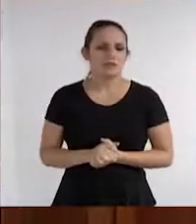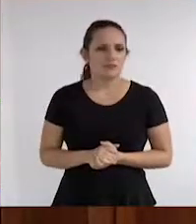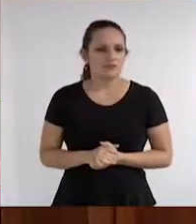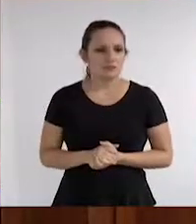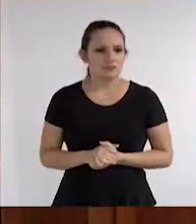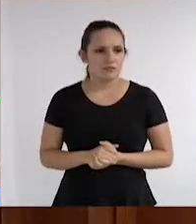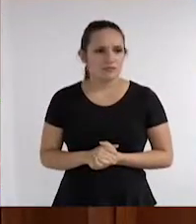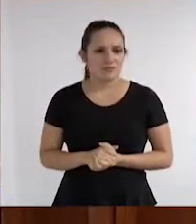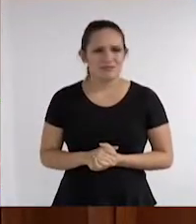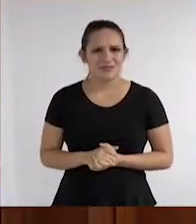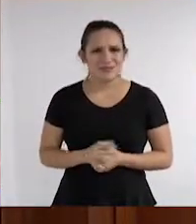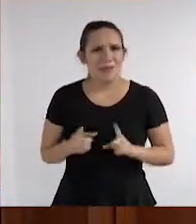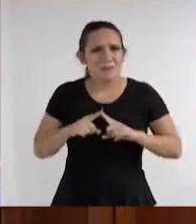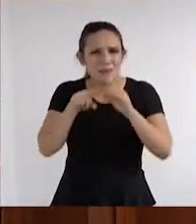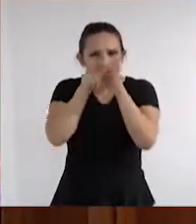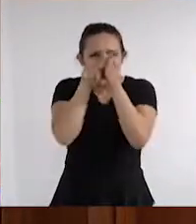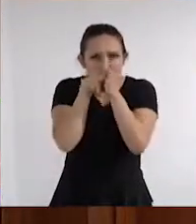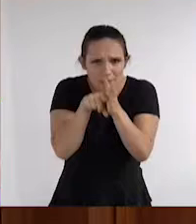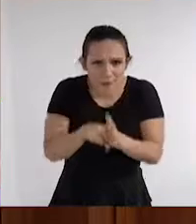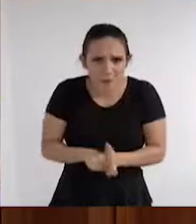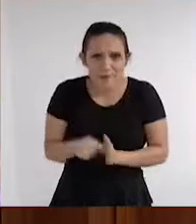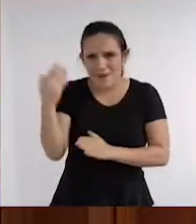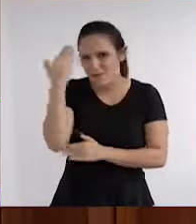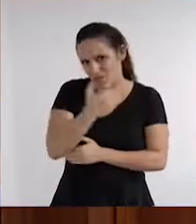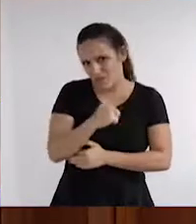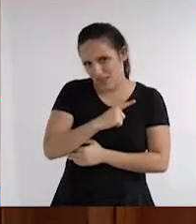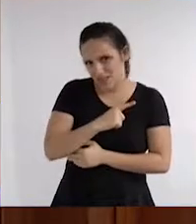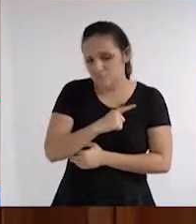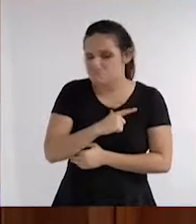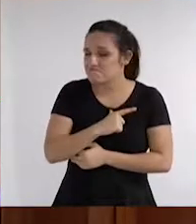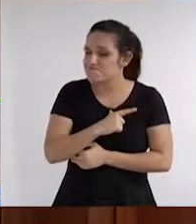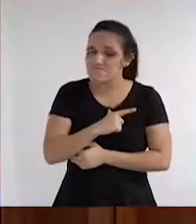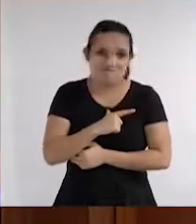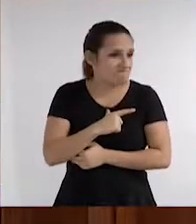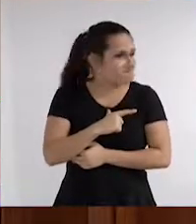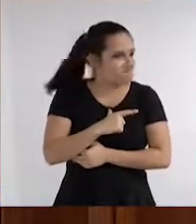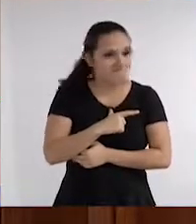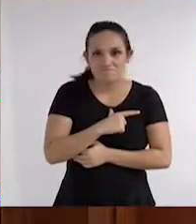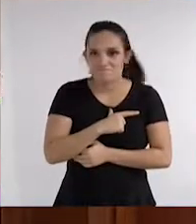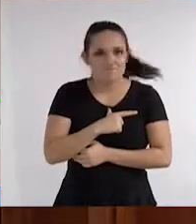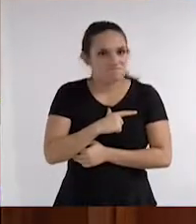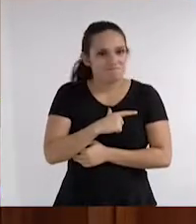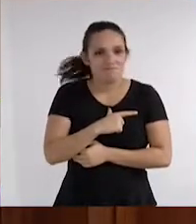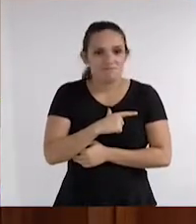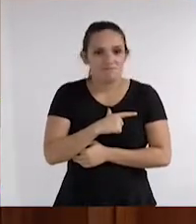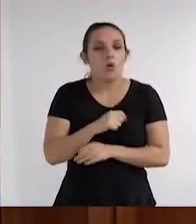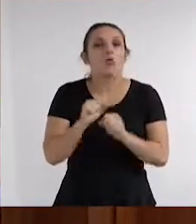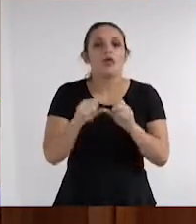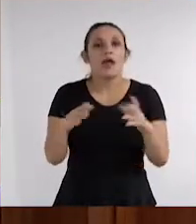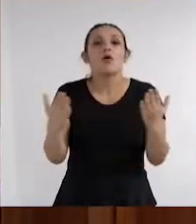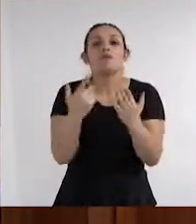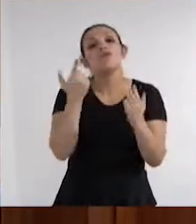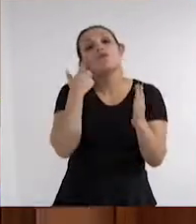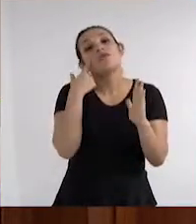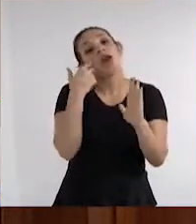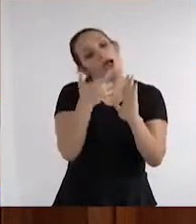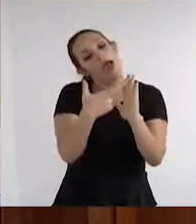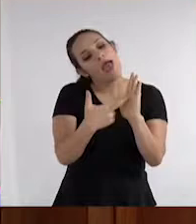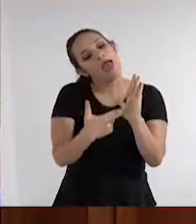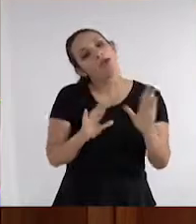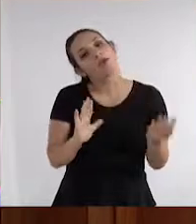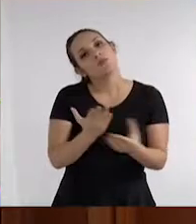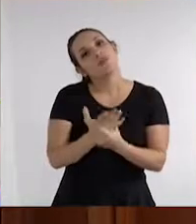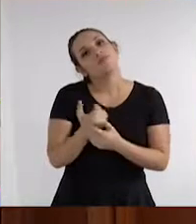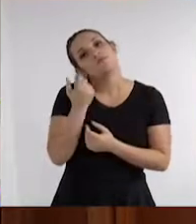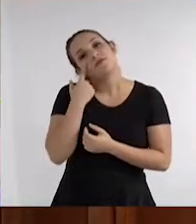das evidências. E aí, legal, vamos chegar aqui, nós vamos falar do rito processual, deputado Pedro Kemp, da